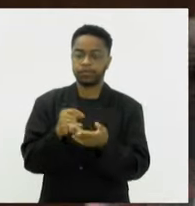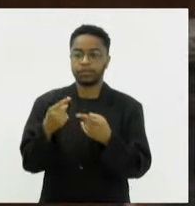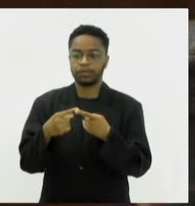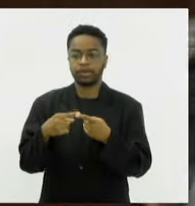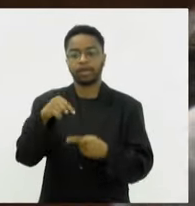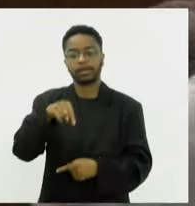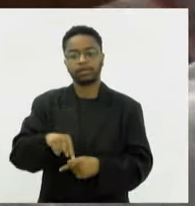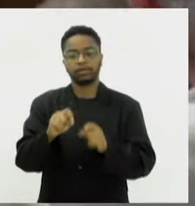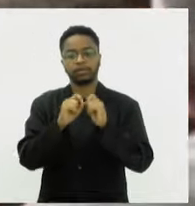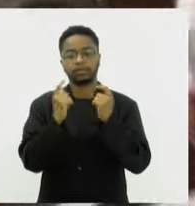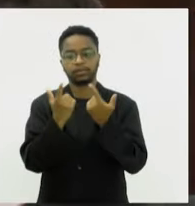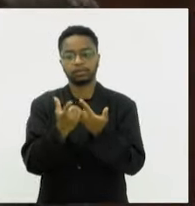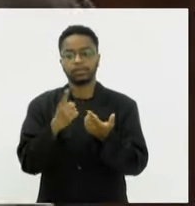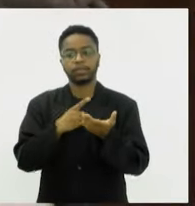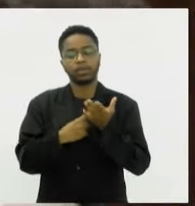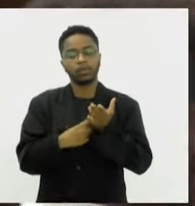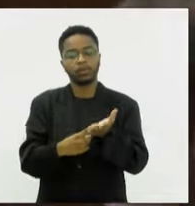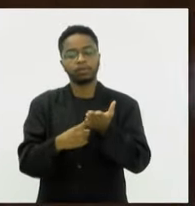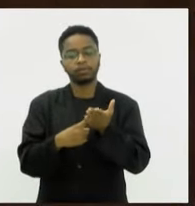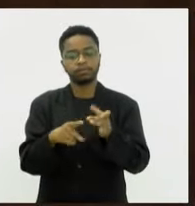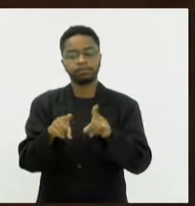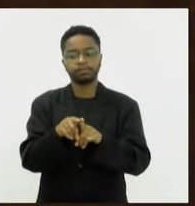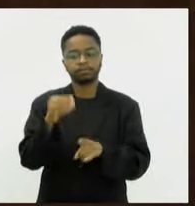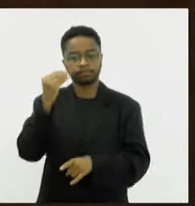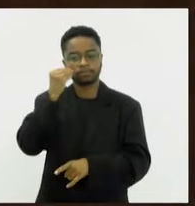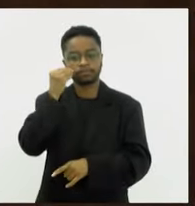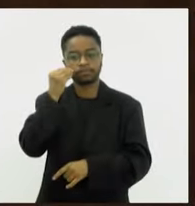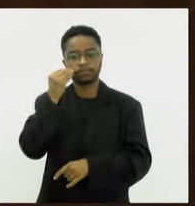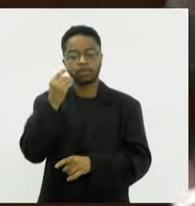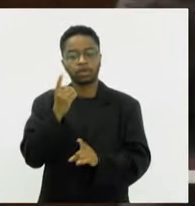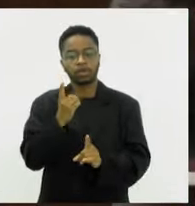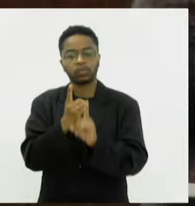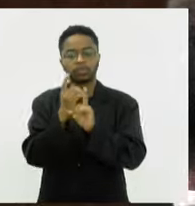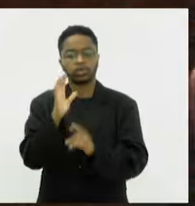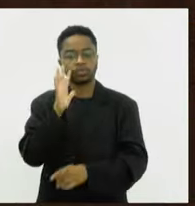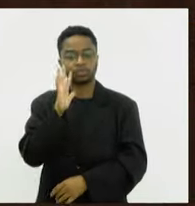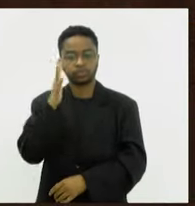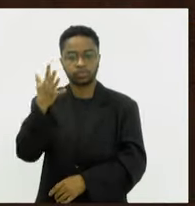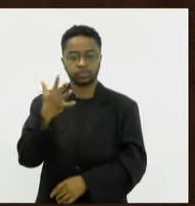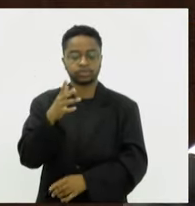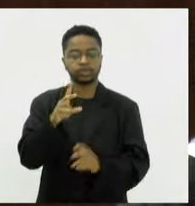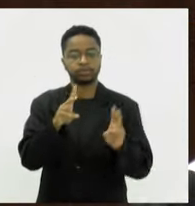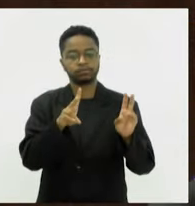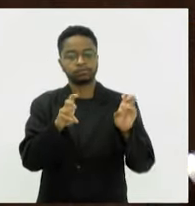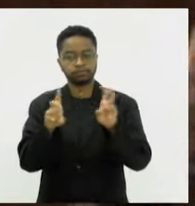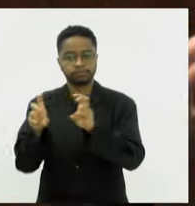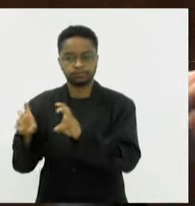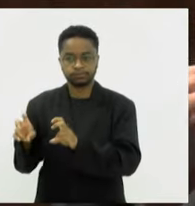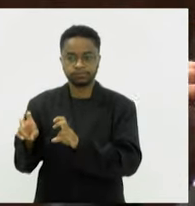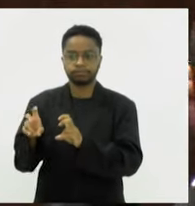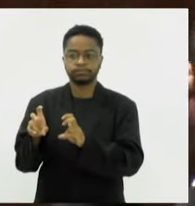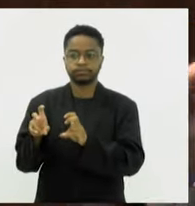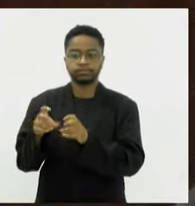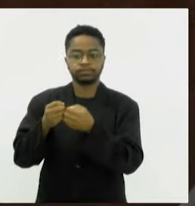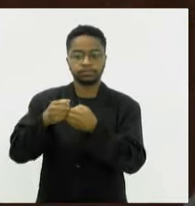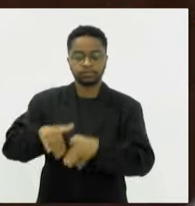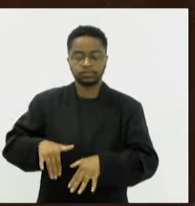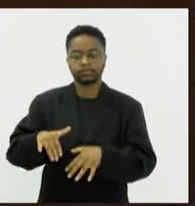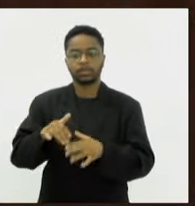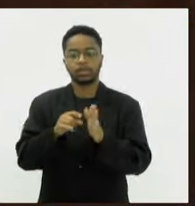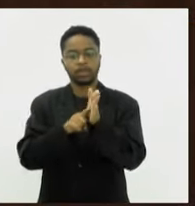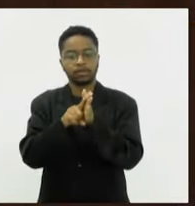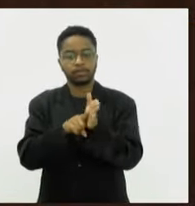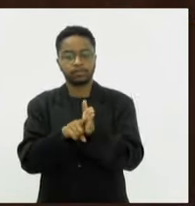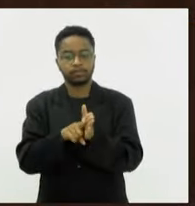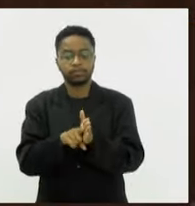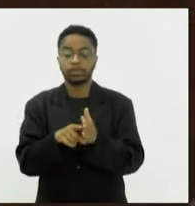também tem compromisso em encontrar soluções para uma situação de contaminação nas investigações. Assim